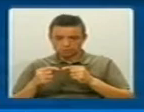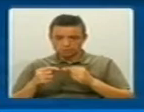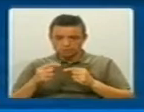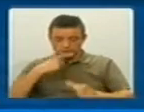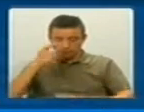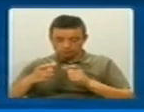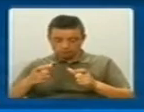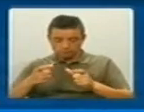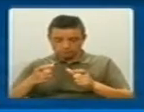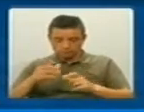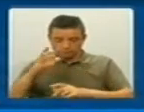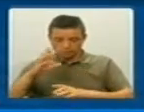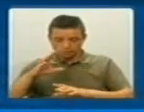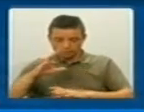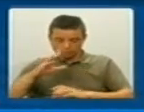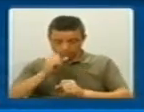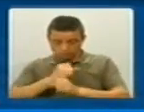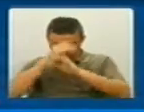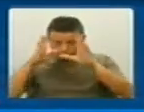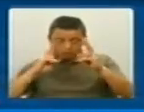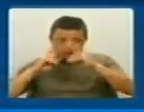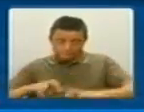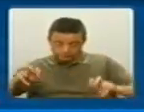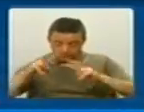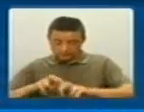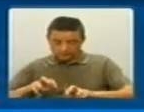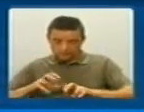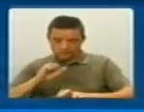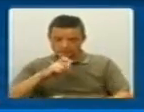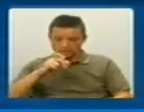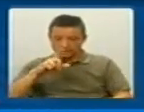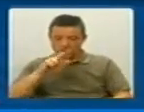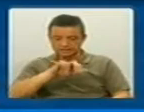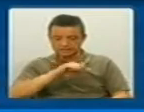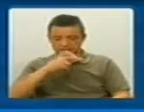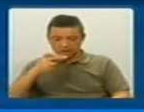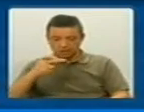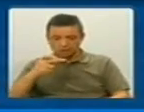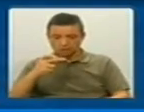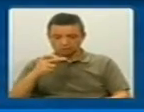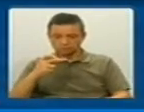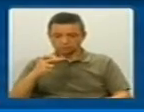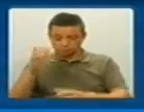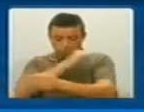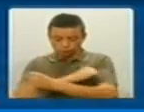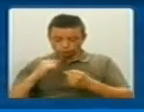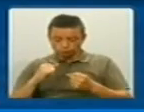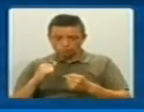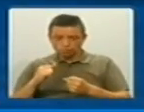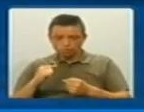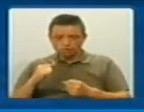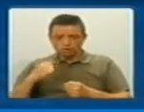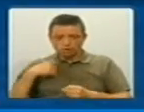astrónomos conseguiram concluir com esta investigação é que em galáxias em que existe este tipo de explosões, nós